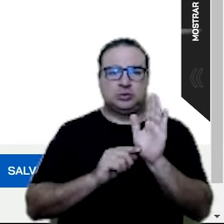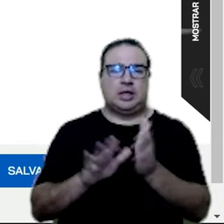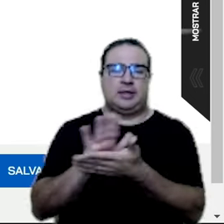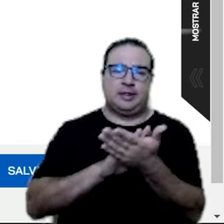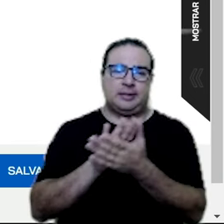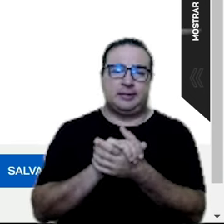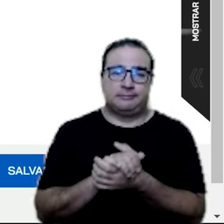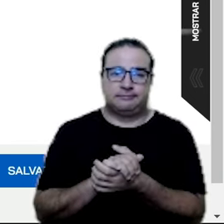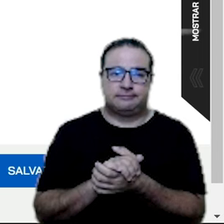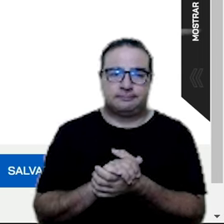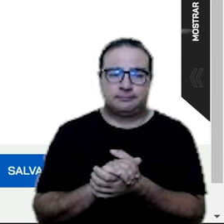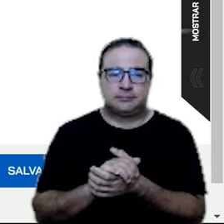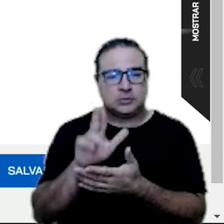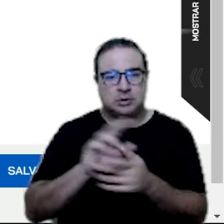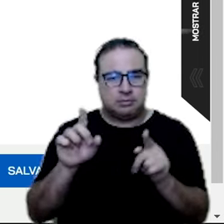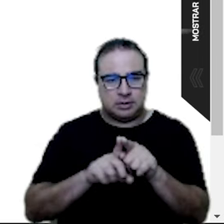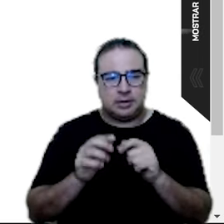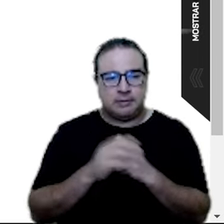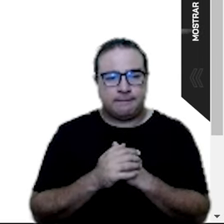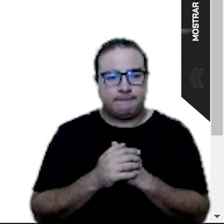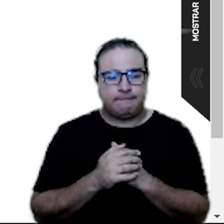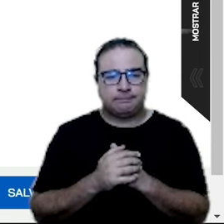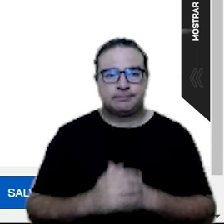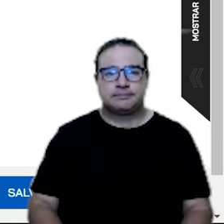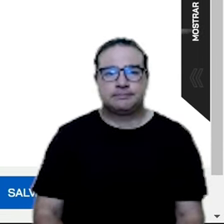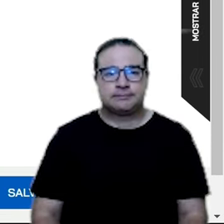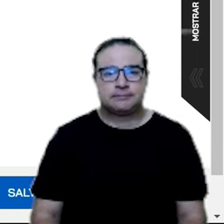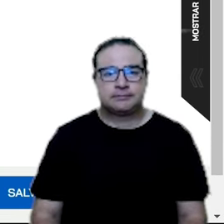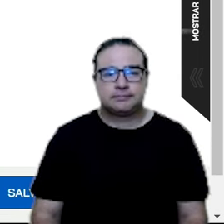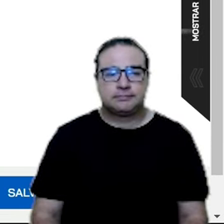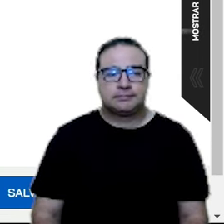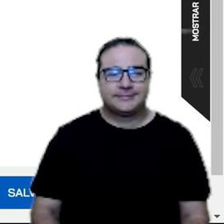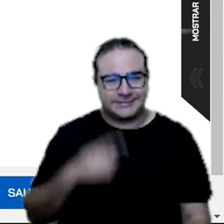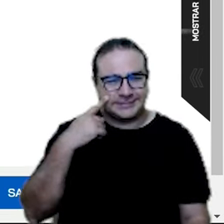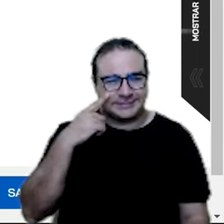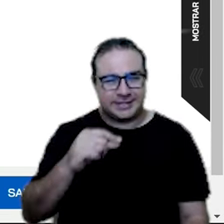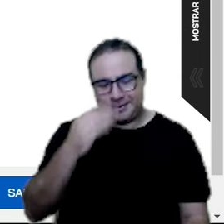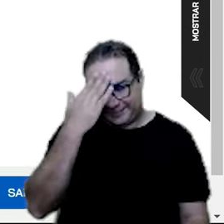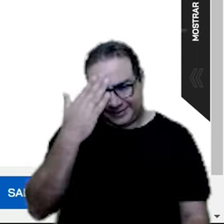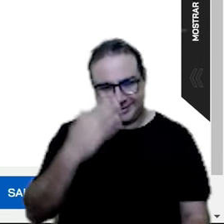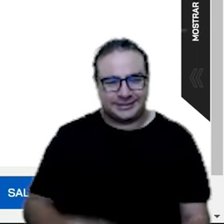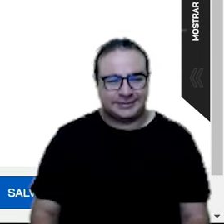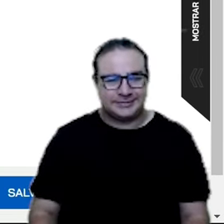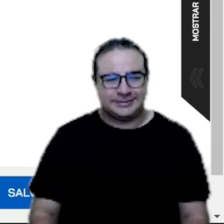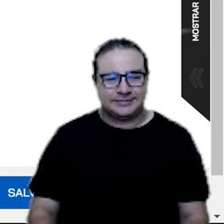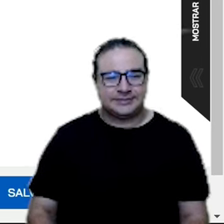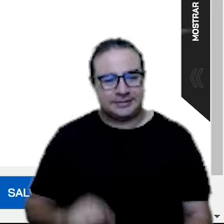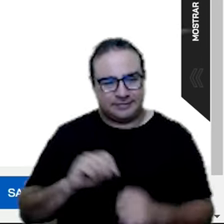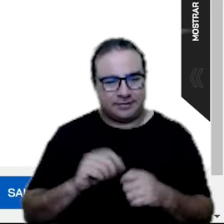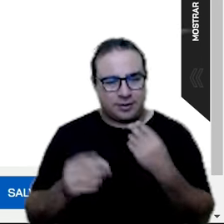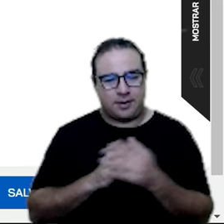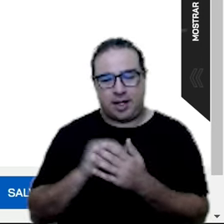ajudar seleciona a opção utilizar ente modulação boa lá obrigado tá